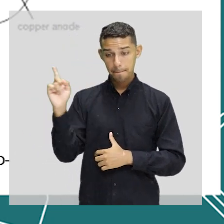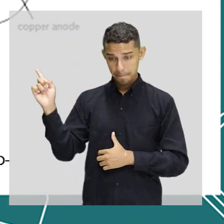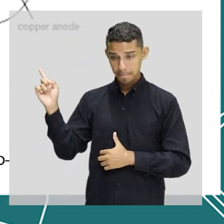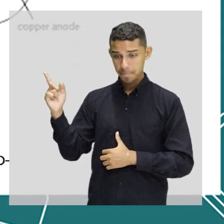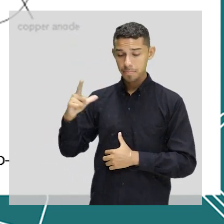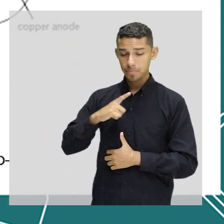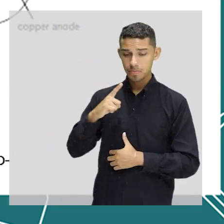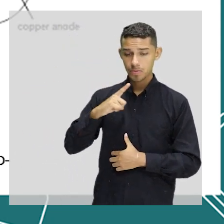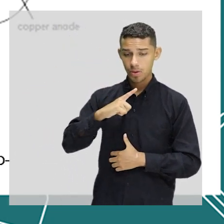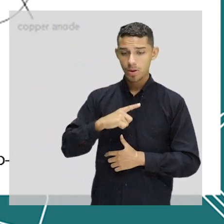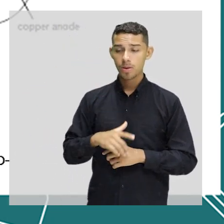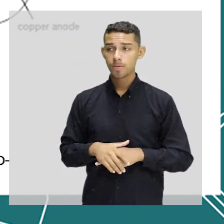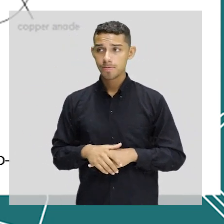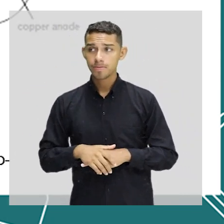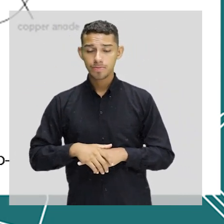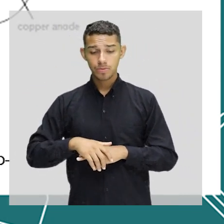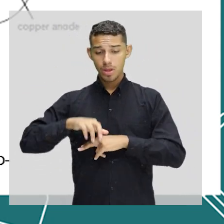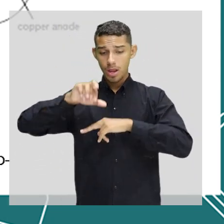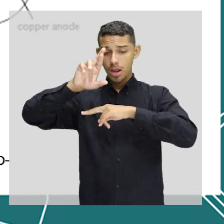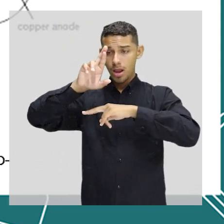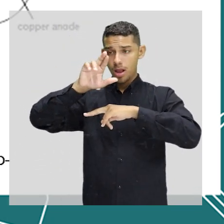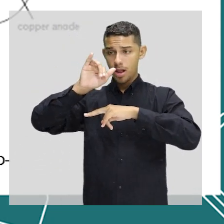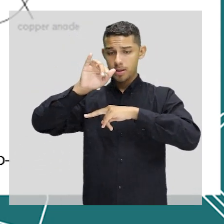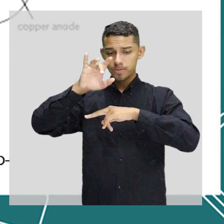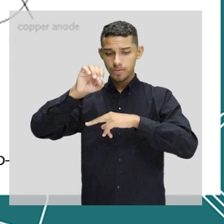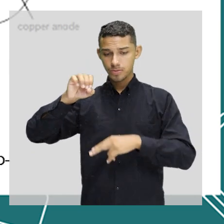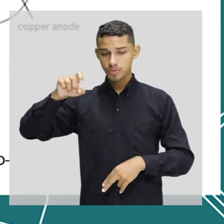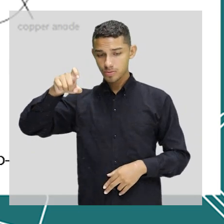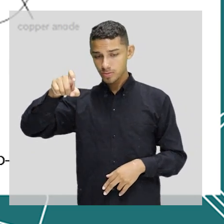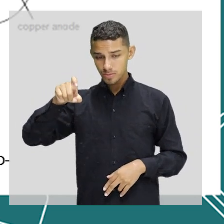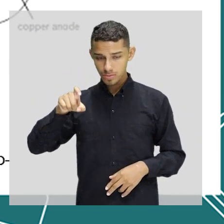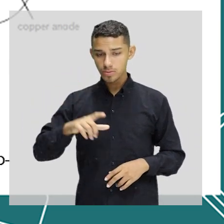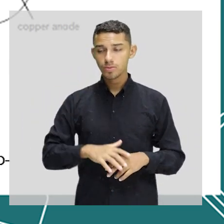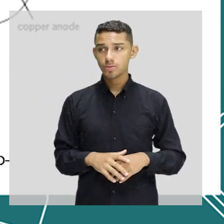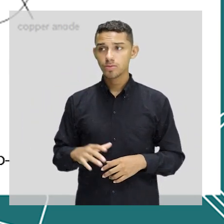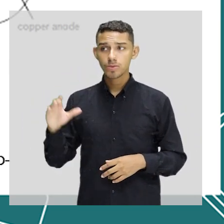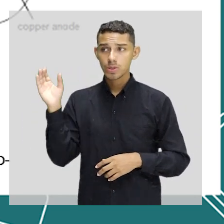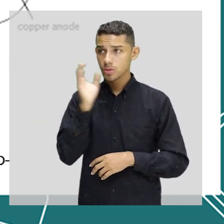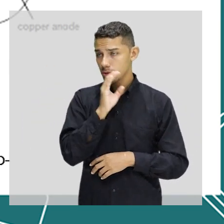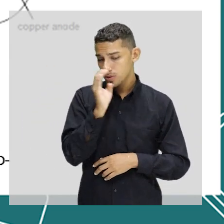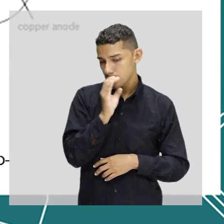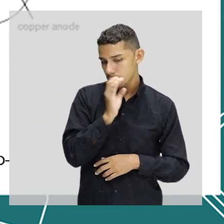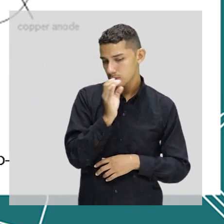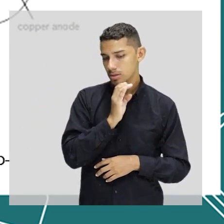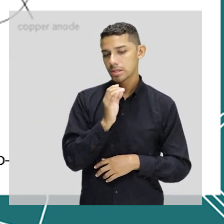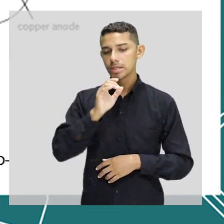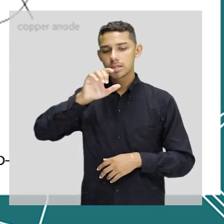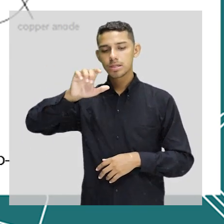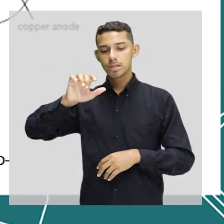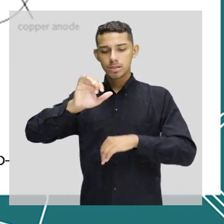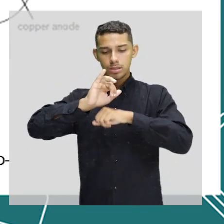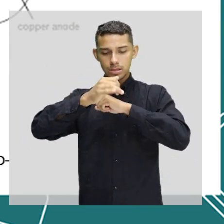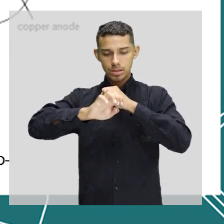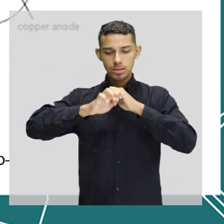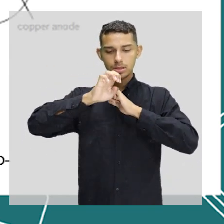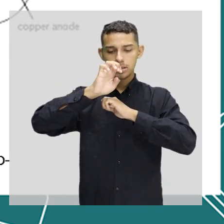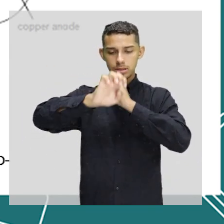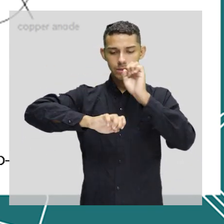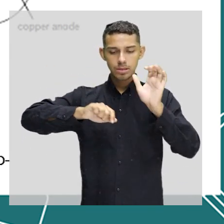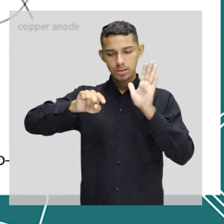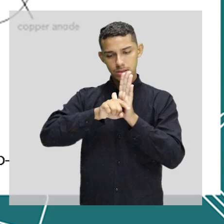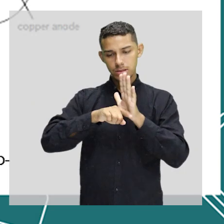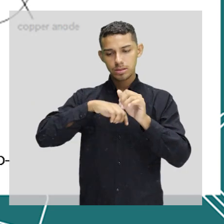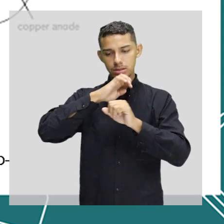raio-x, por exemplo. Tem um acelerador linear, esse acelerador linear ele vai acelerar elétrons, esse elétron ele vai bater, né,